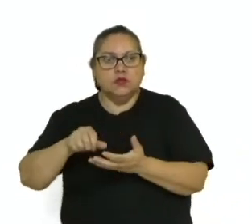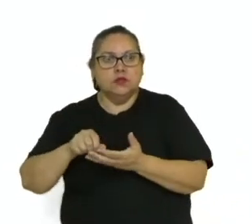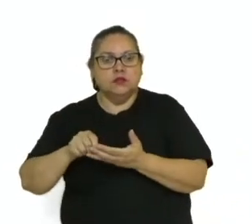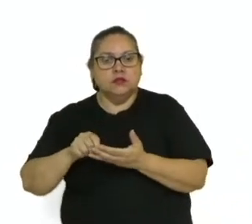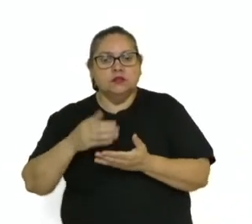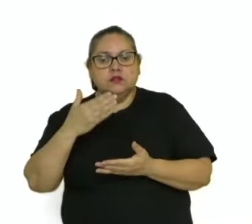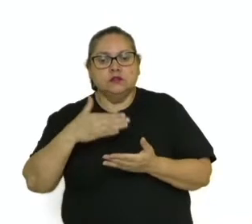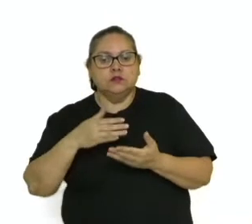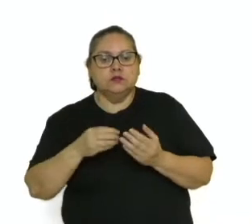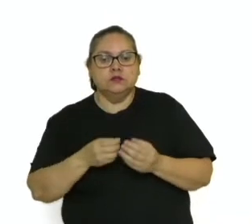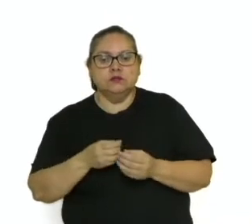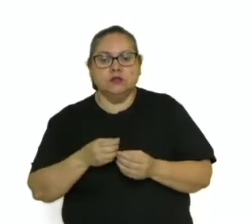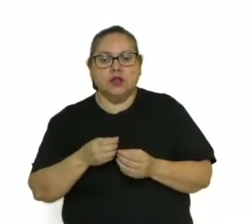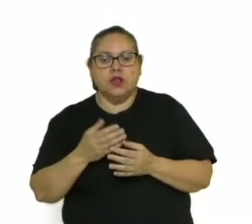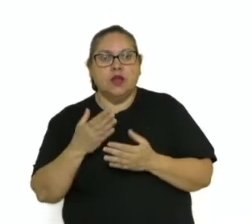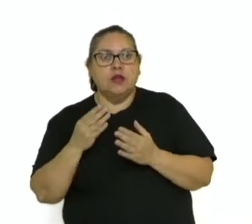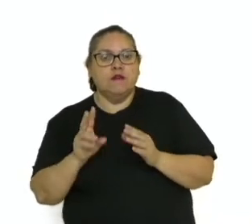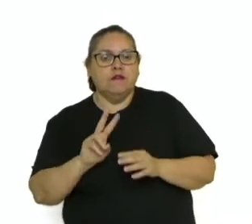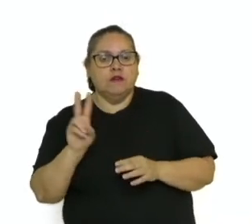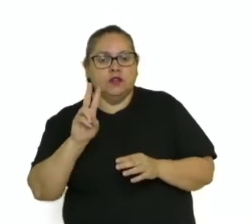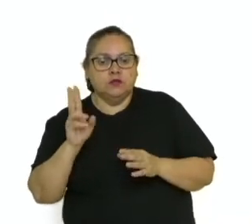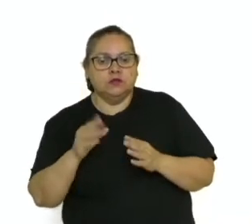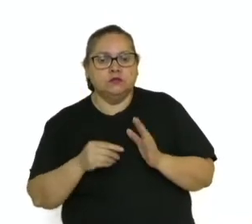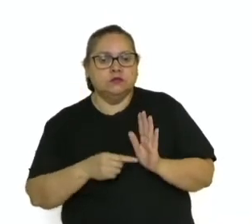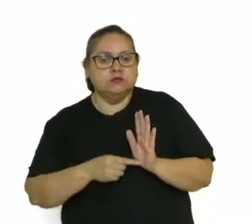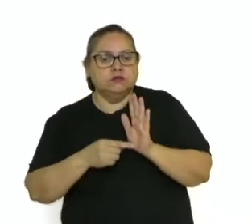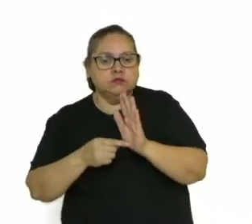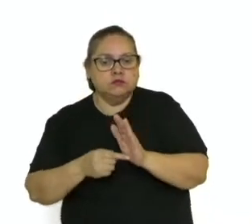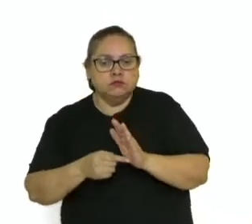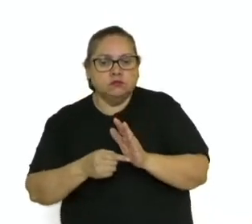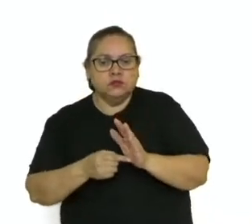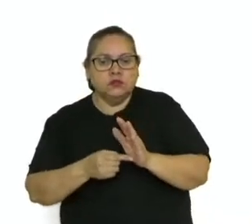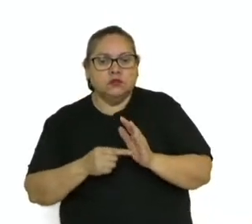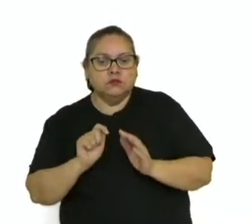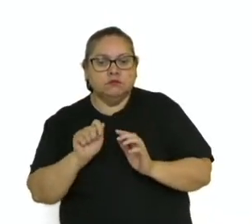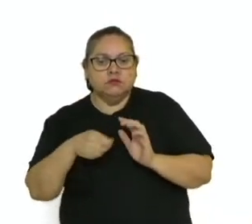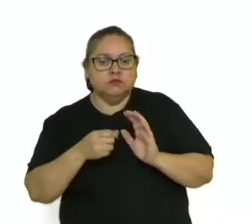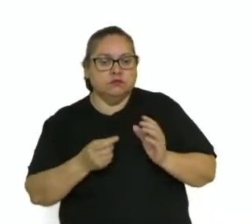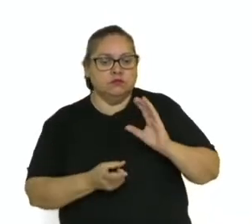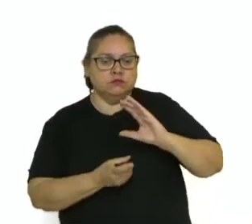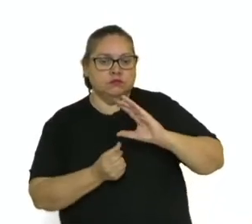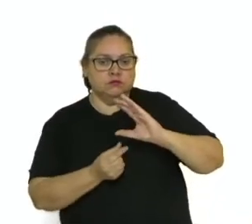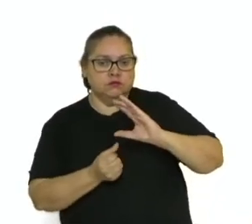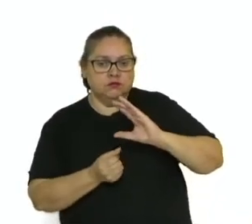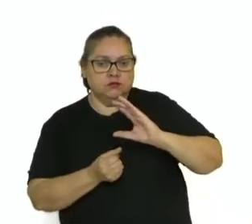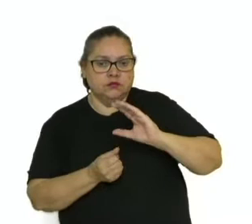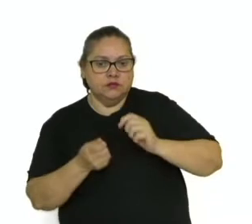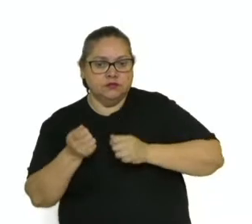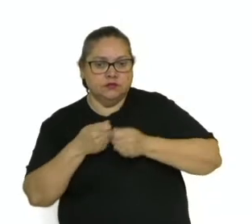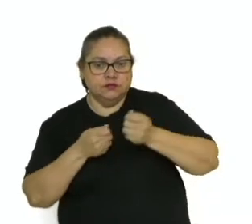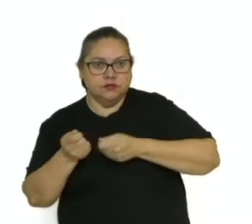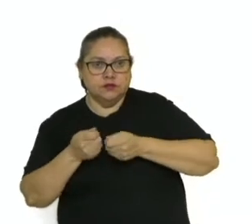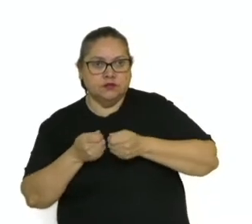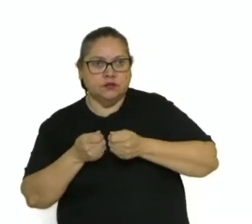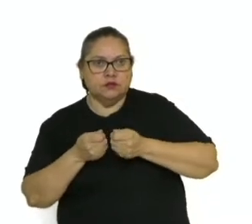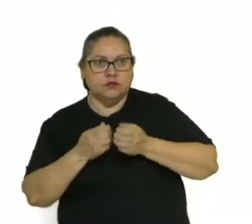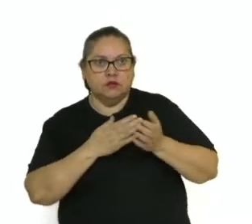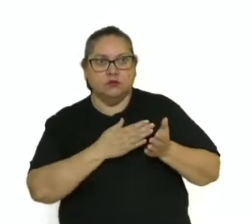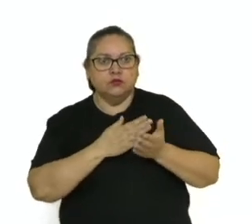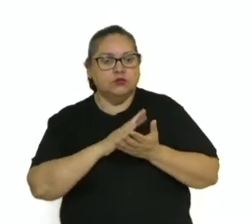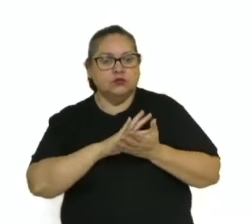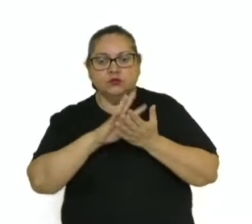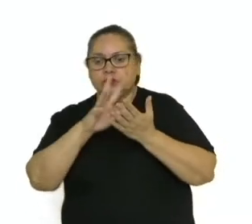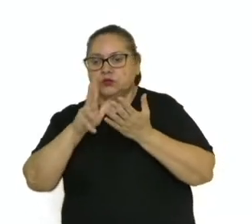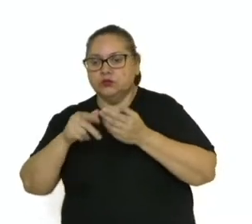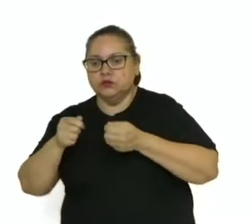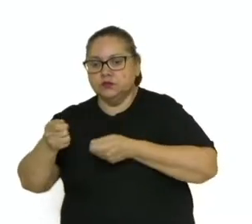Diante disso, a Bolsa de Valores passa a ser o maior símbolo do capitalismo financeiro, pois é nela que correm todas